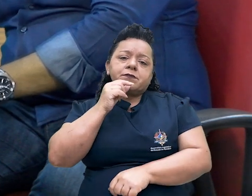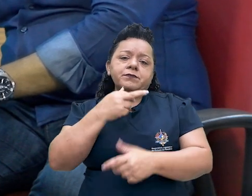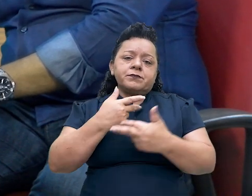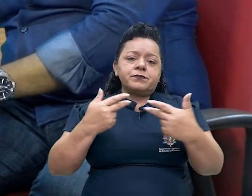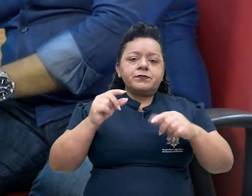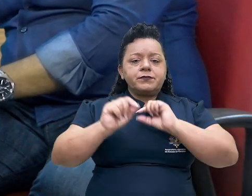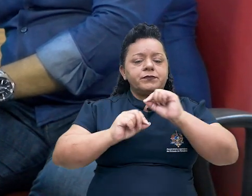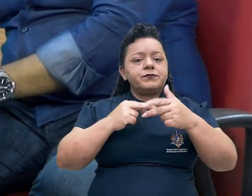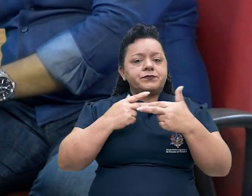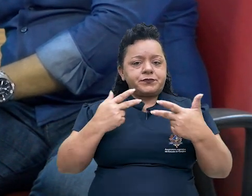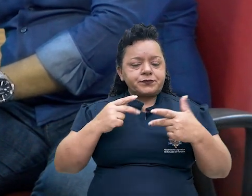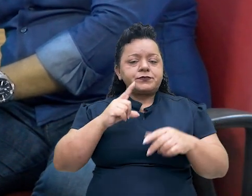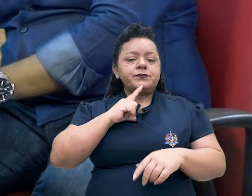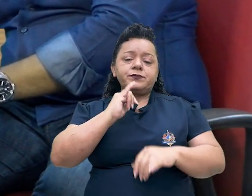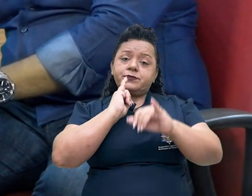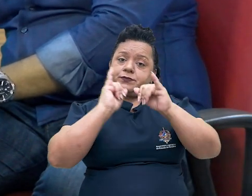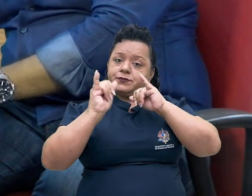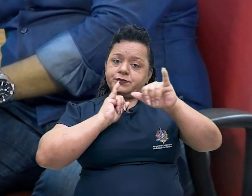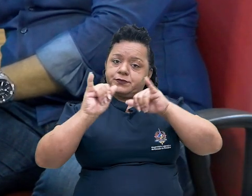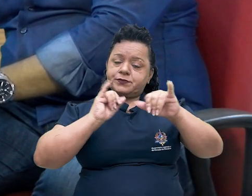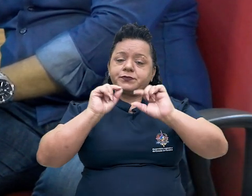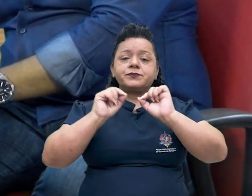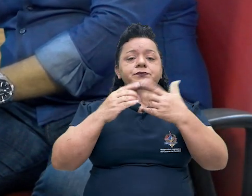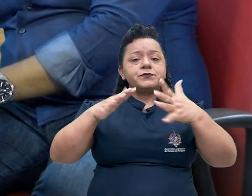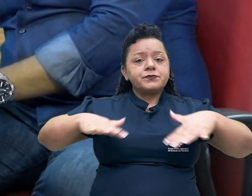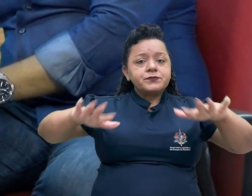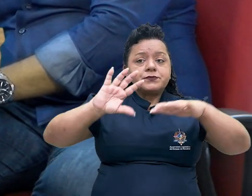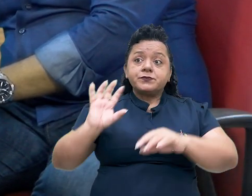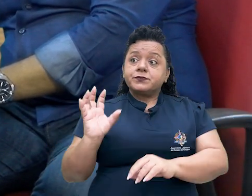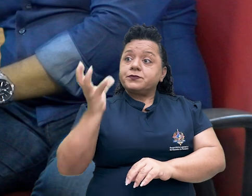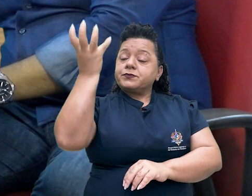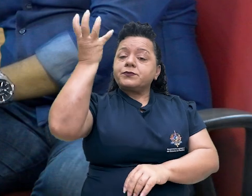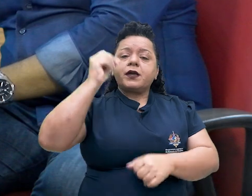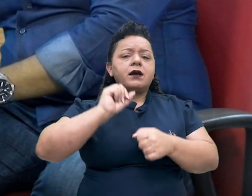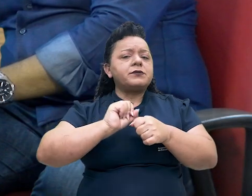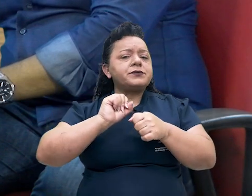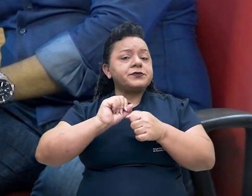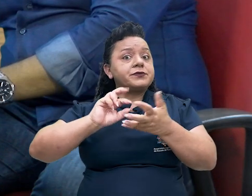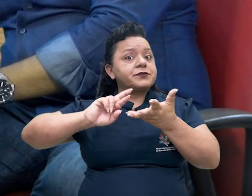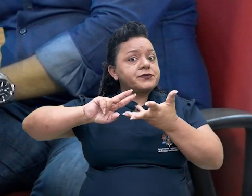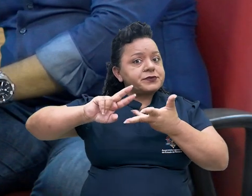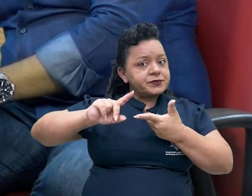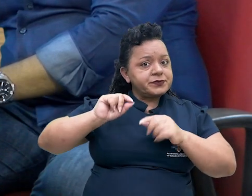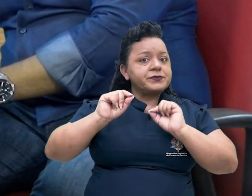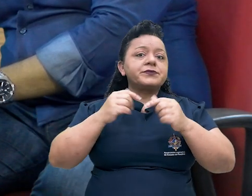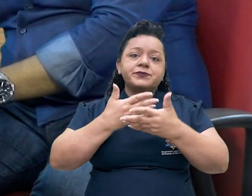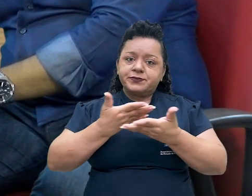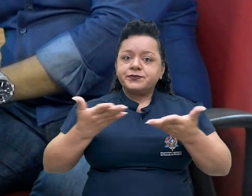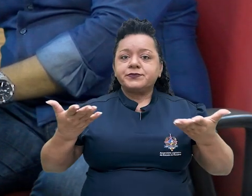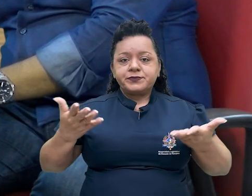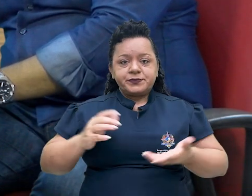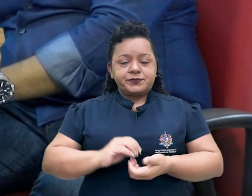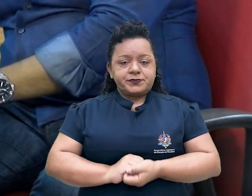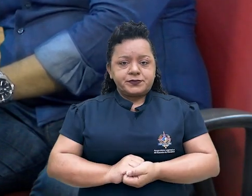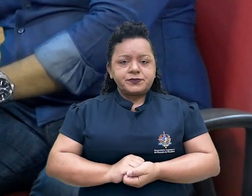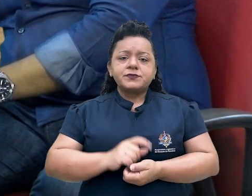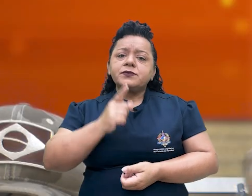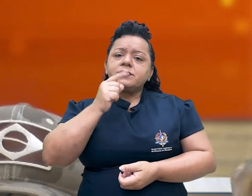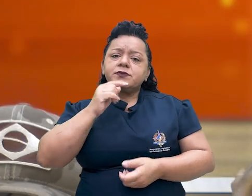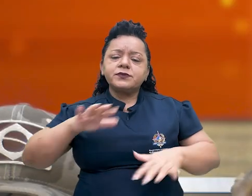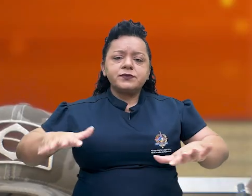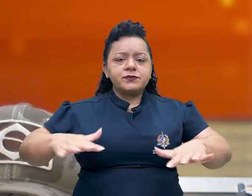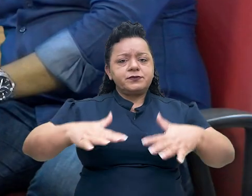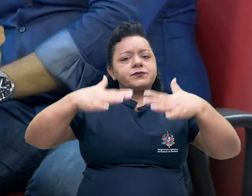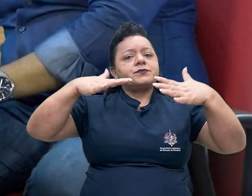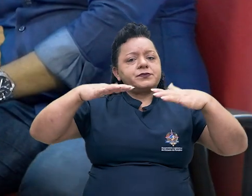instituições que trabalham também esse esse isso essas que passa informações da situações climáticas Para nós poder fazer Nossas ações qual